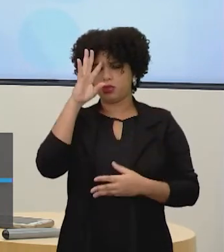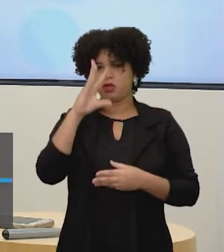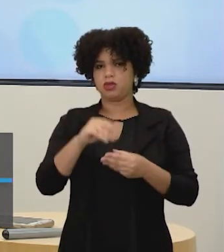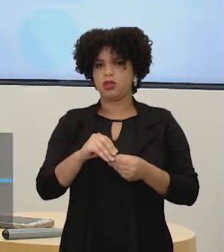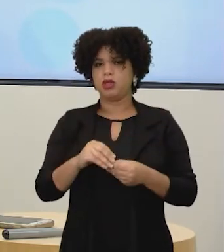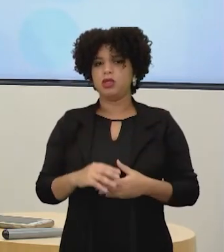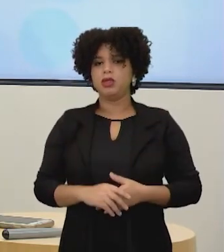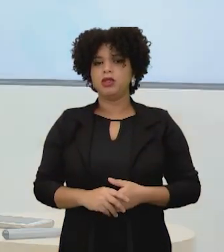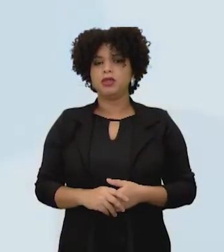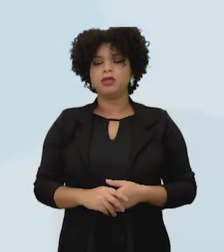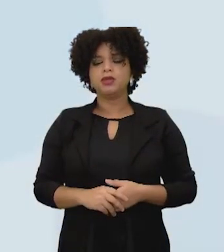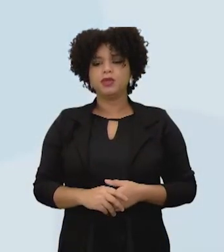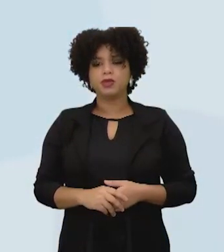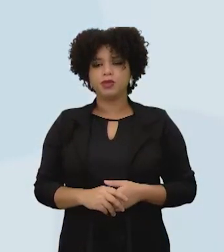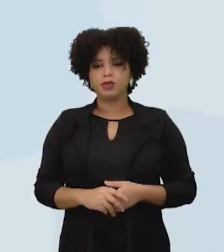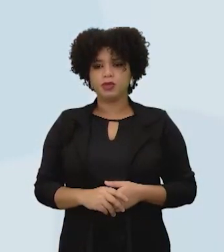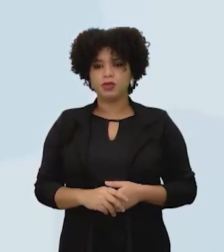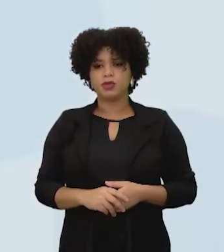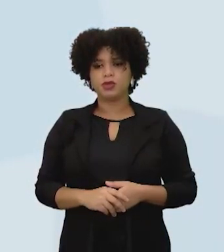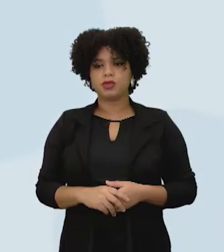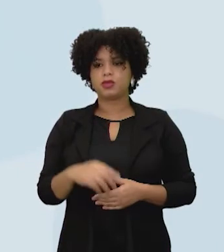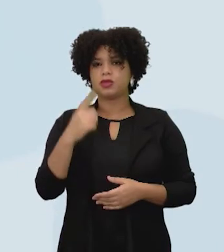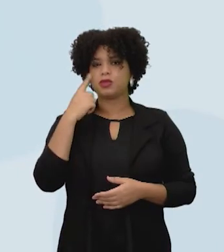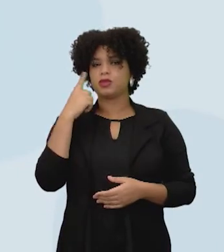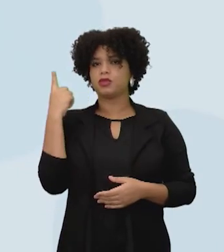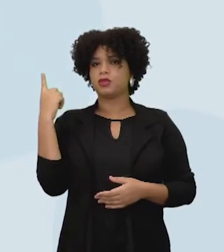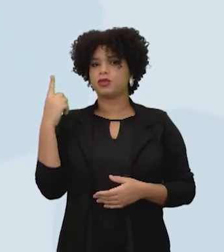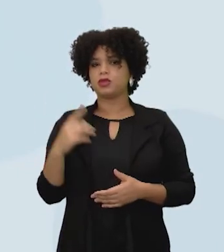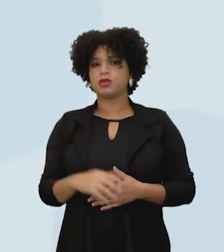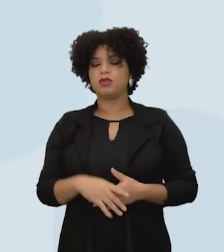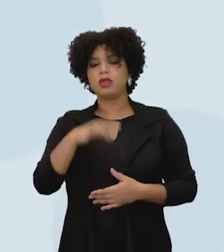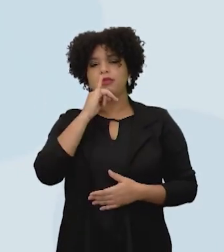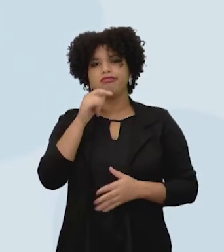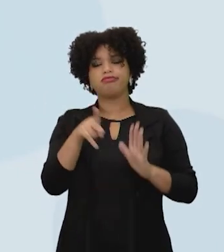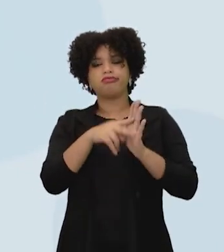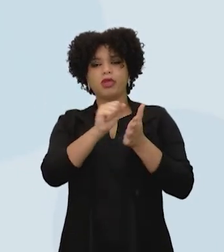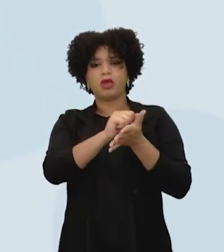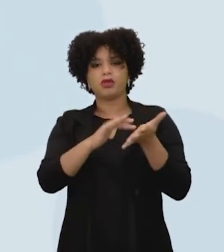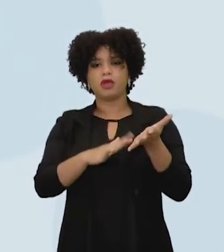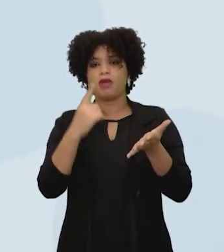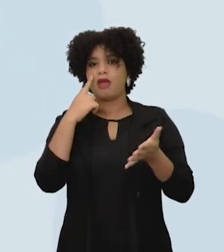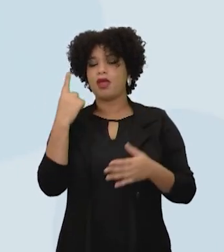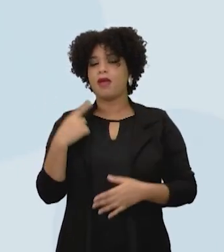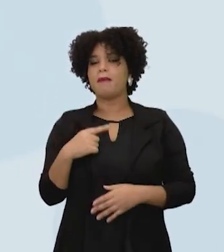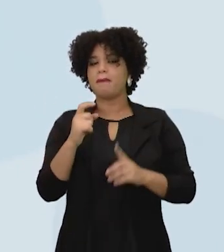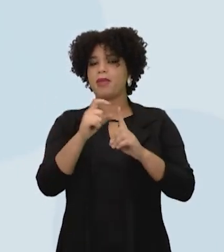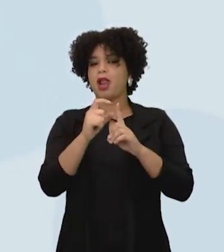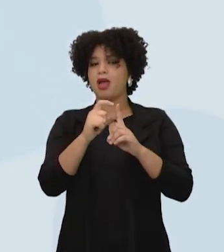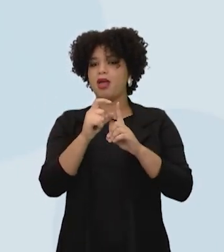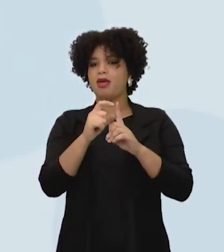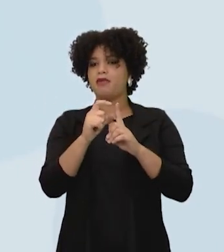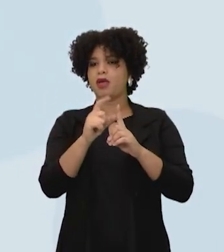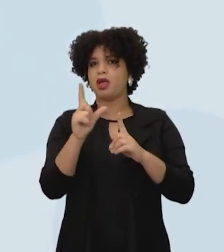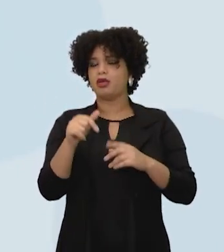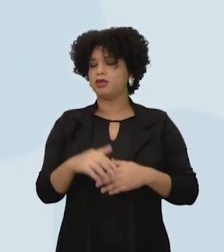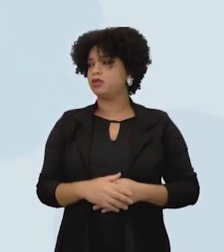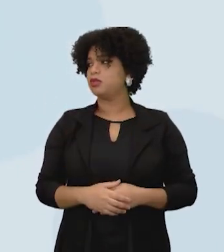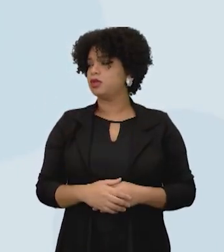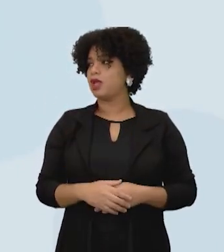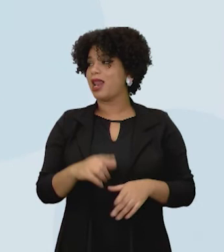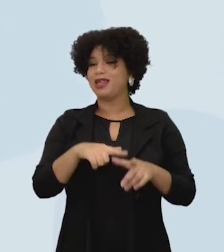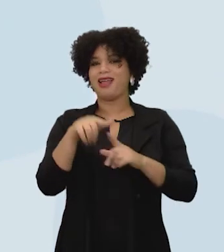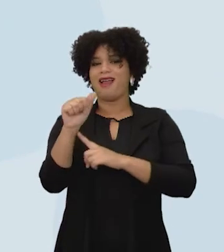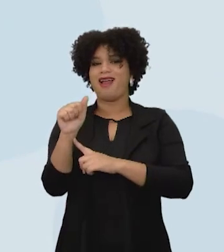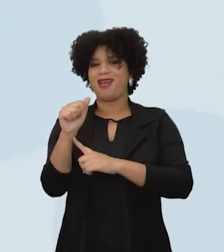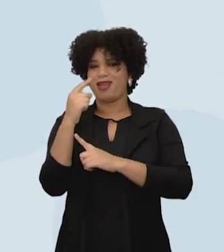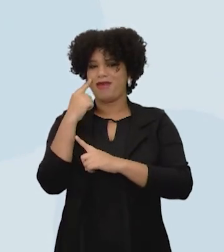gentileza. Esse exemplo. Olha só, nesse exemplo da atividade, começou com construa e termina ali na letra A.